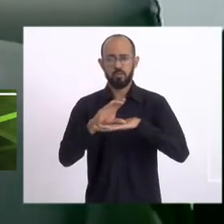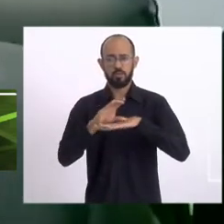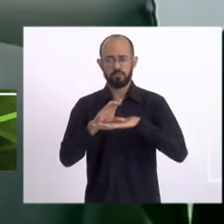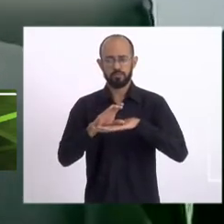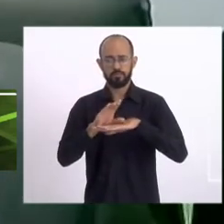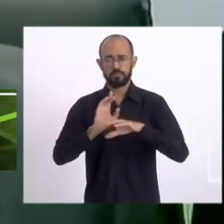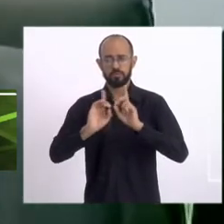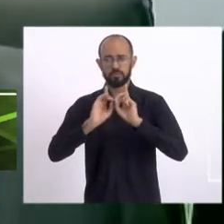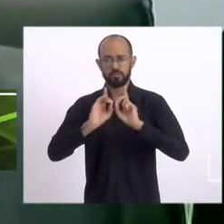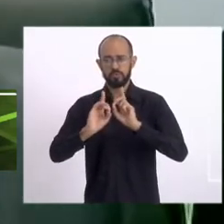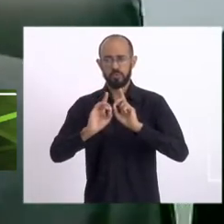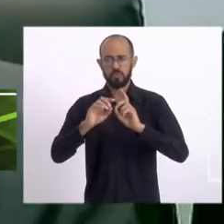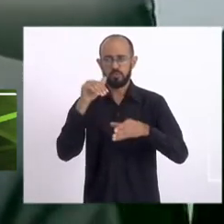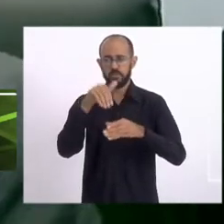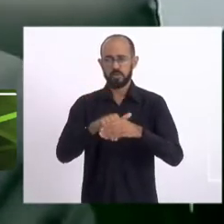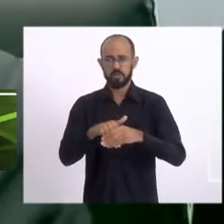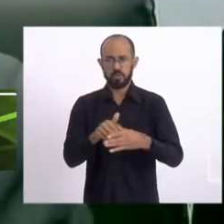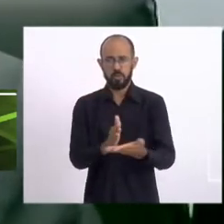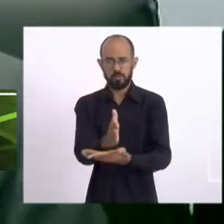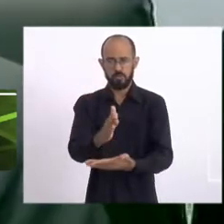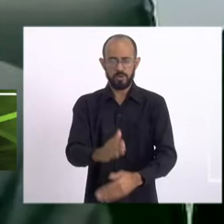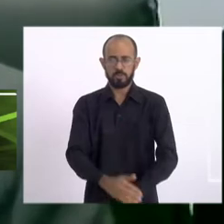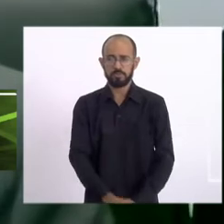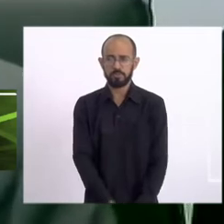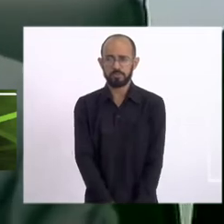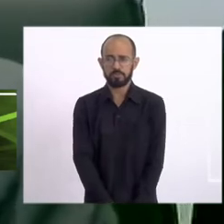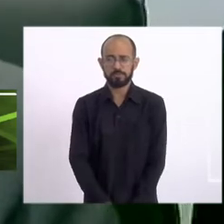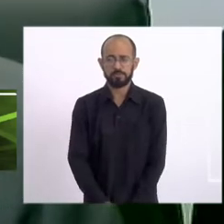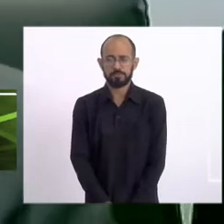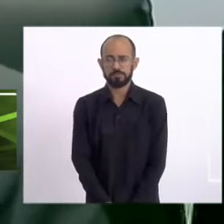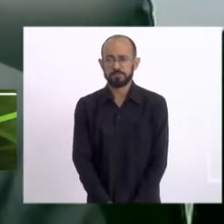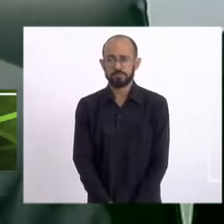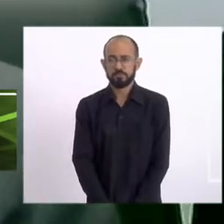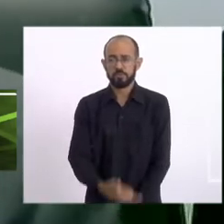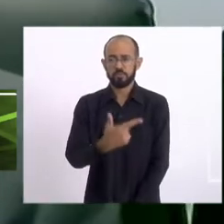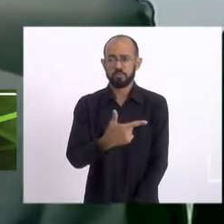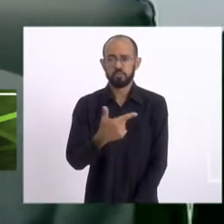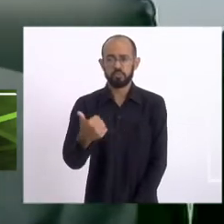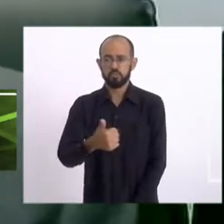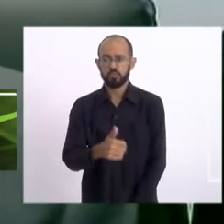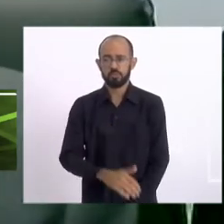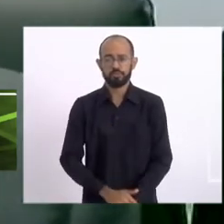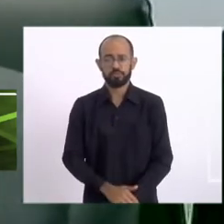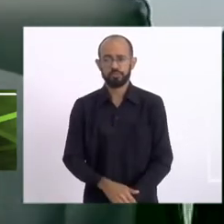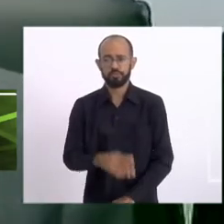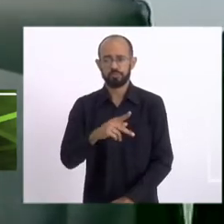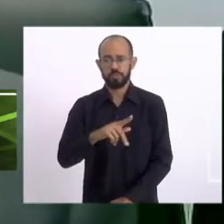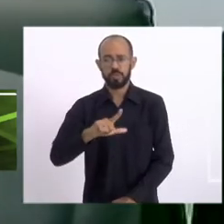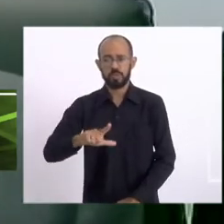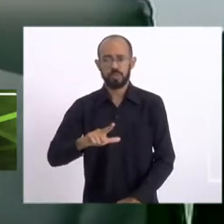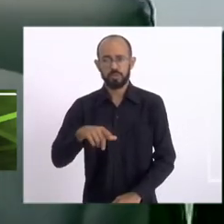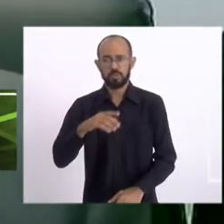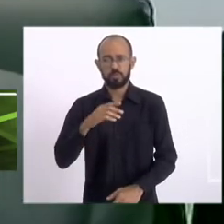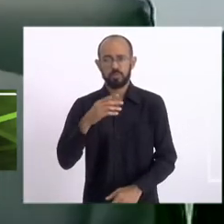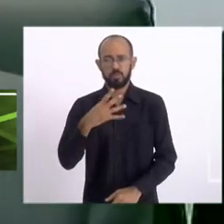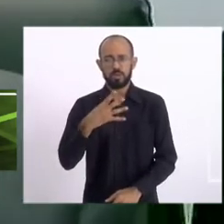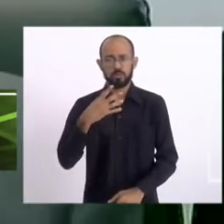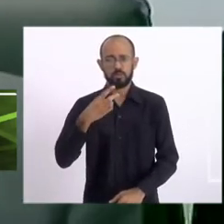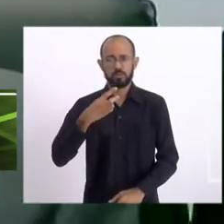discussão. Em votação, aprovado. 21. Projeto de lei